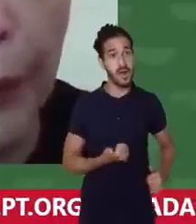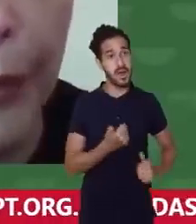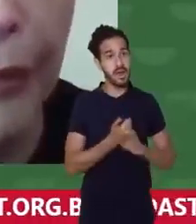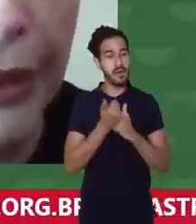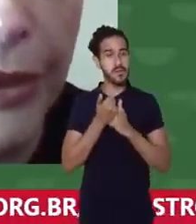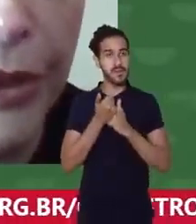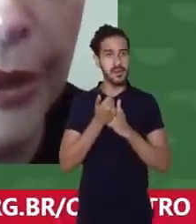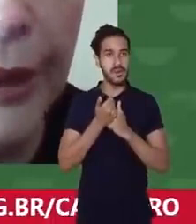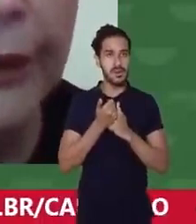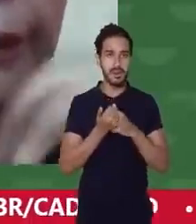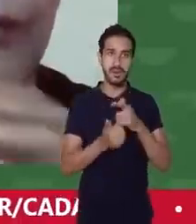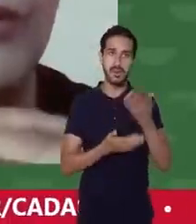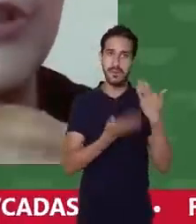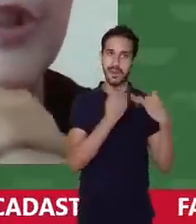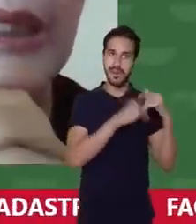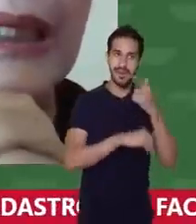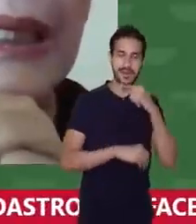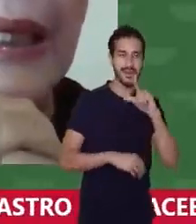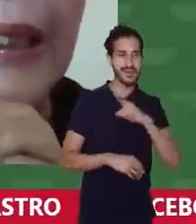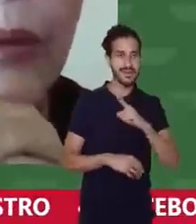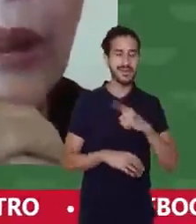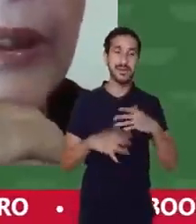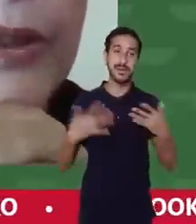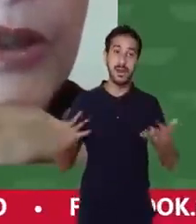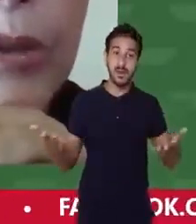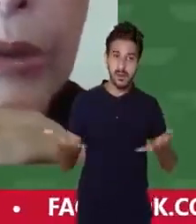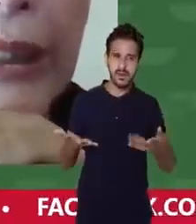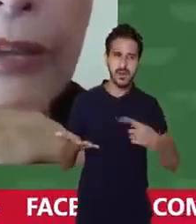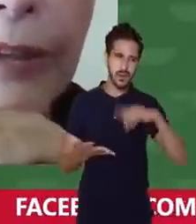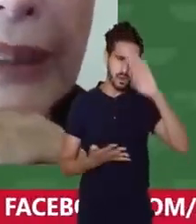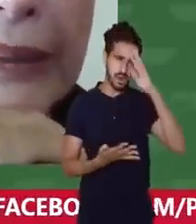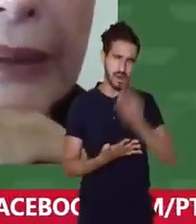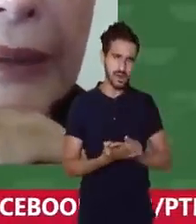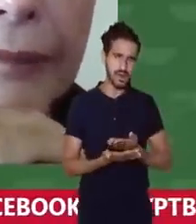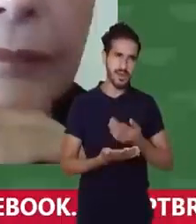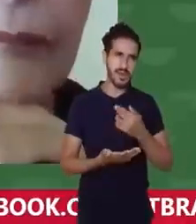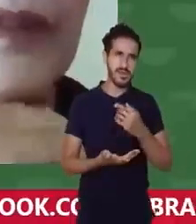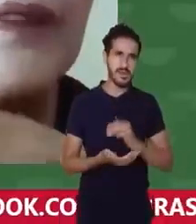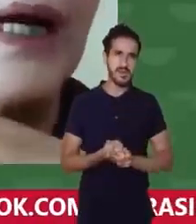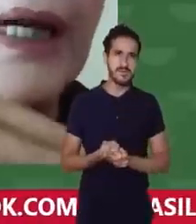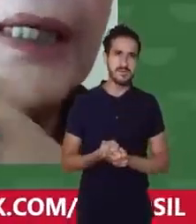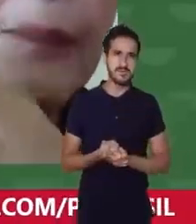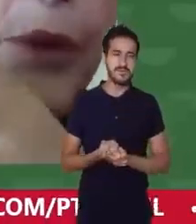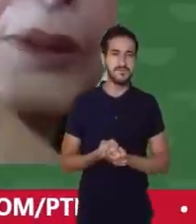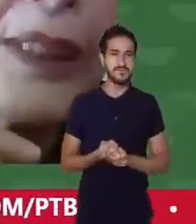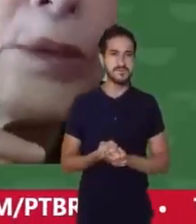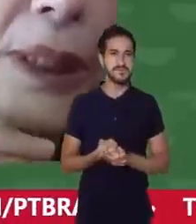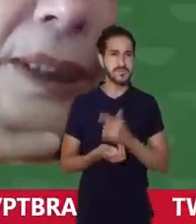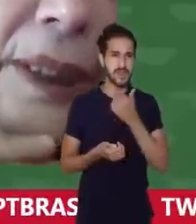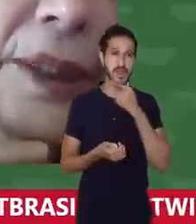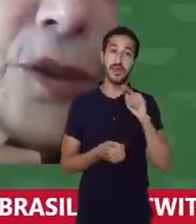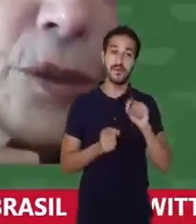um certo apoio que ele tinha. Então, hoje, eu acredito que ele faça aquele processo característico